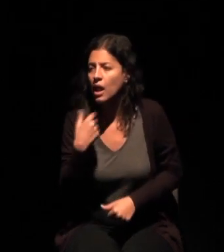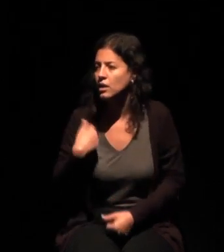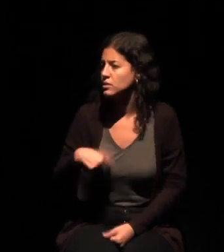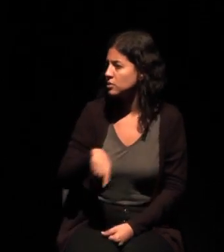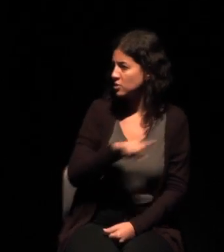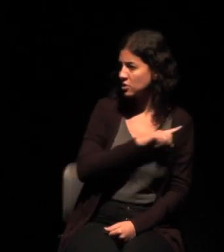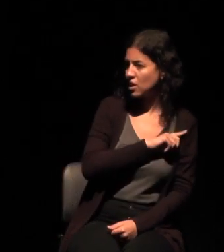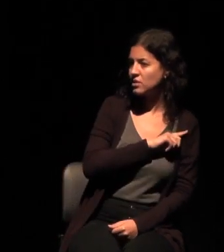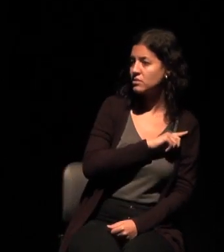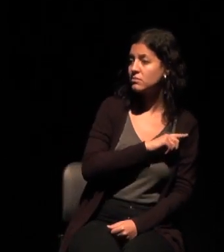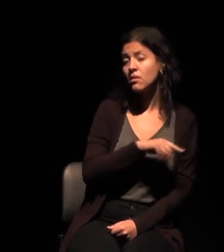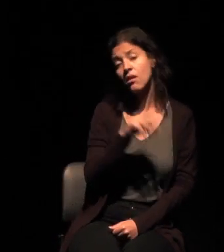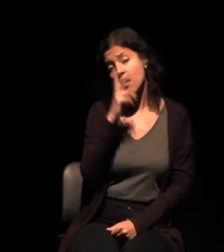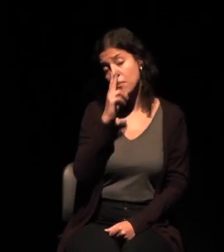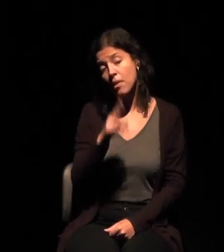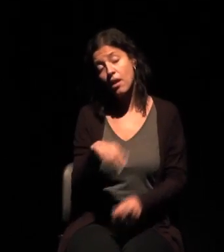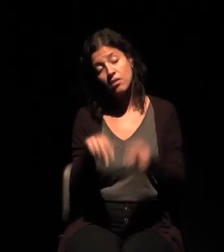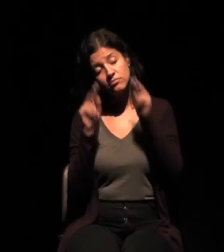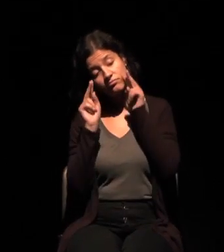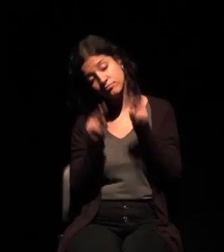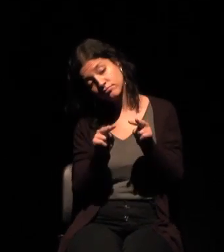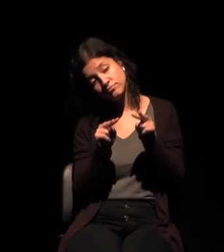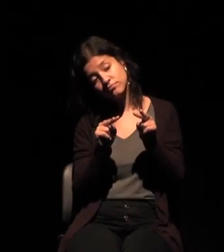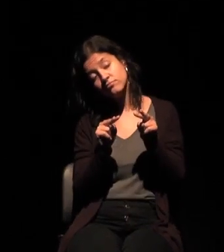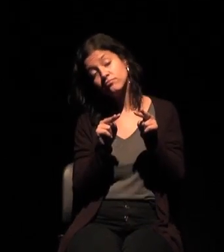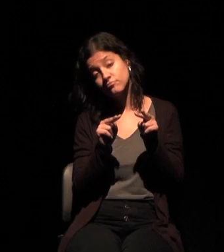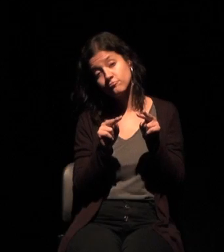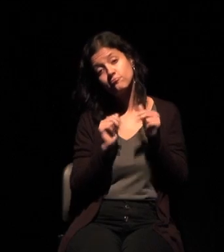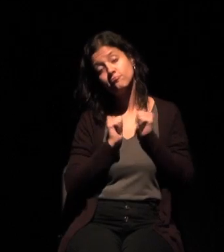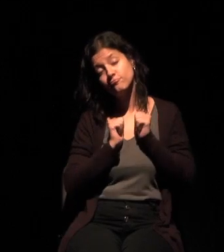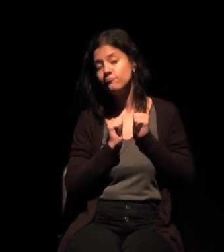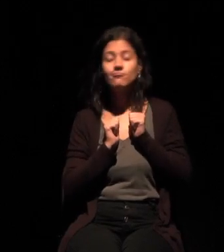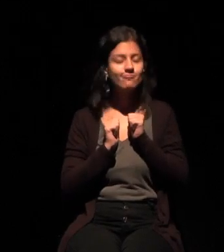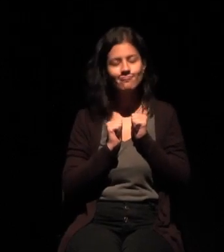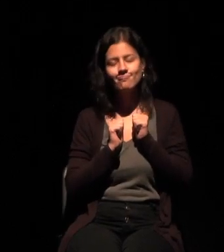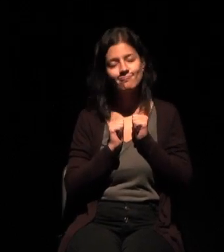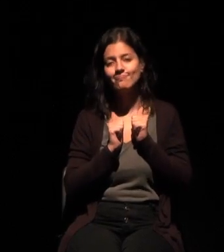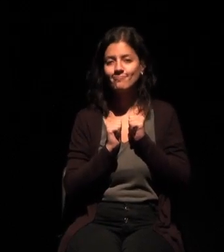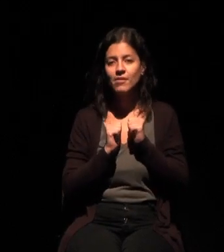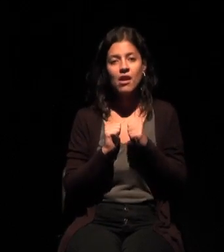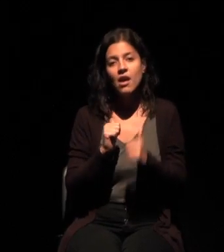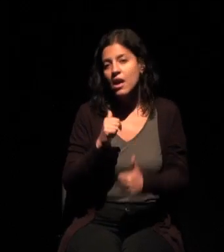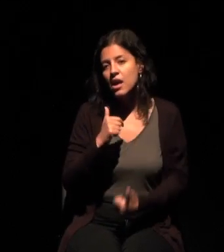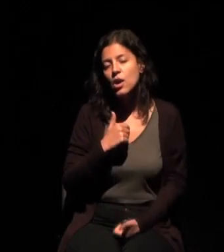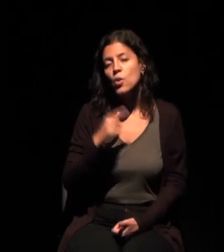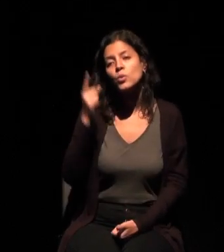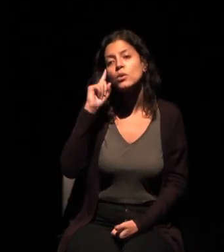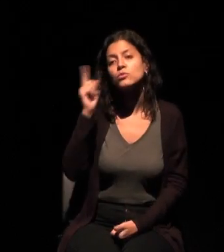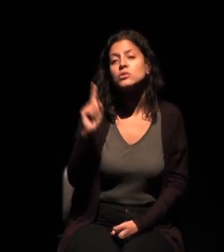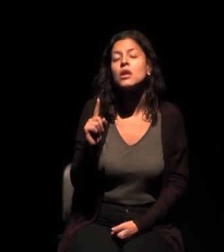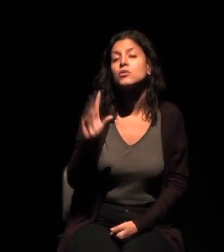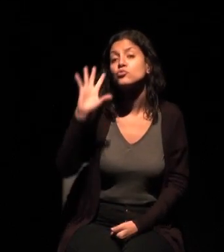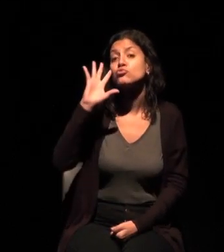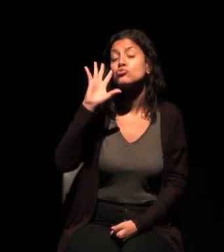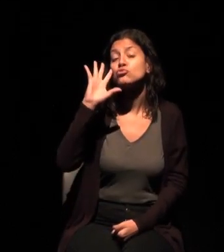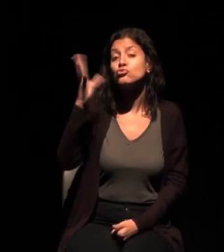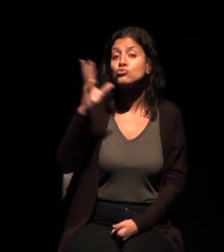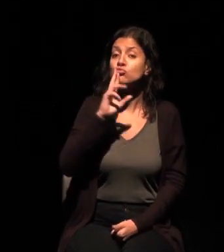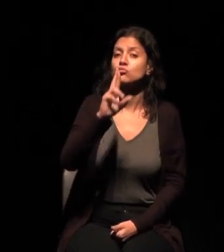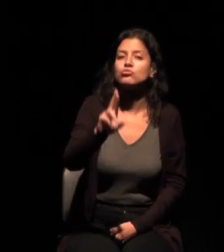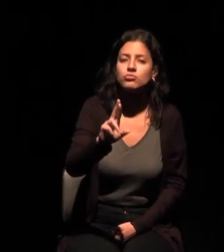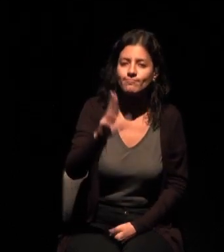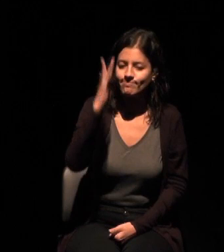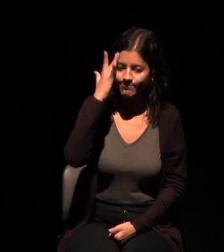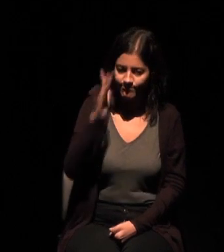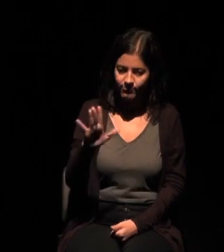continuamos a olhar para ela que aprendemos a olhar eu não sei qual é a solução mas continuo a dizer que acho que ela tem que